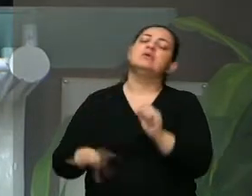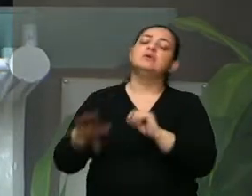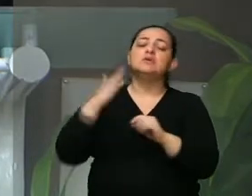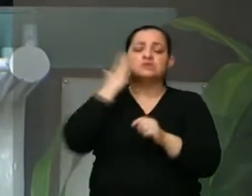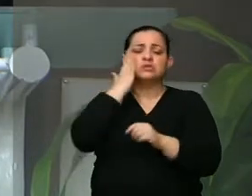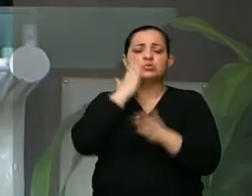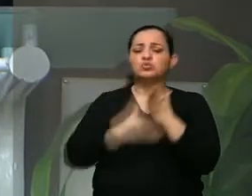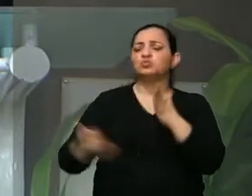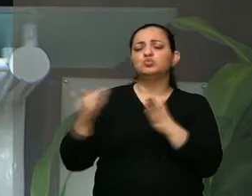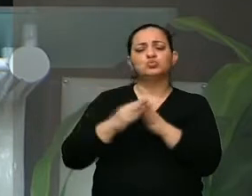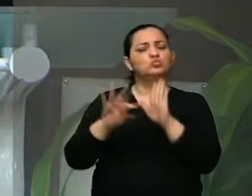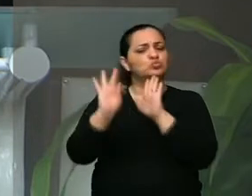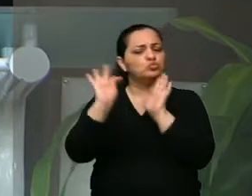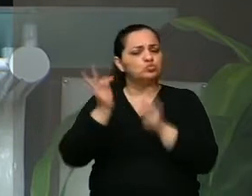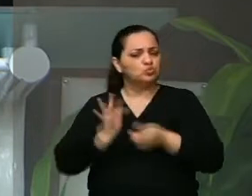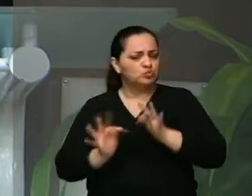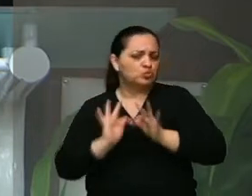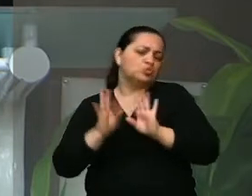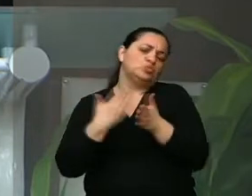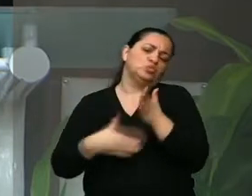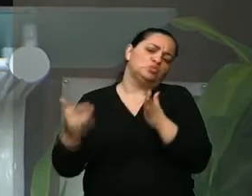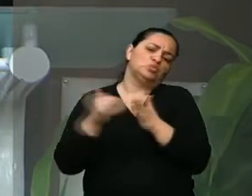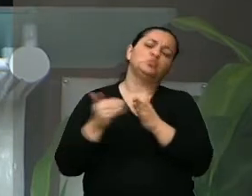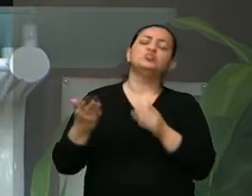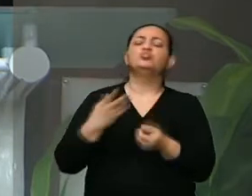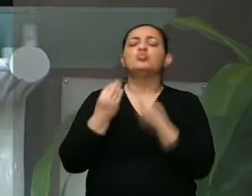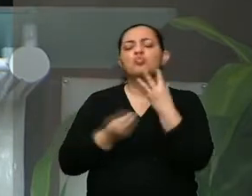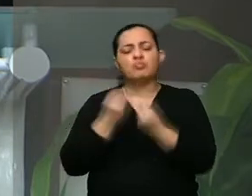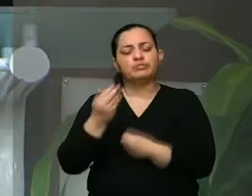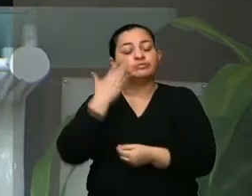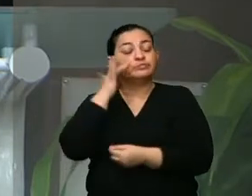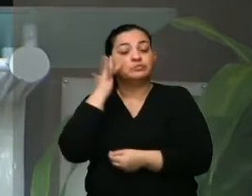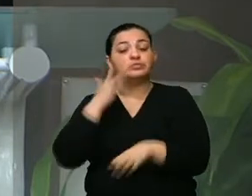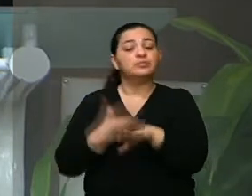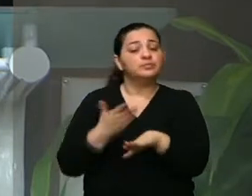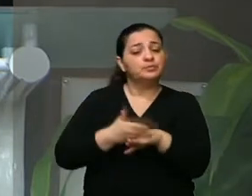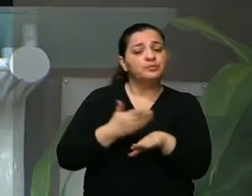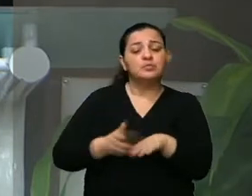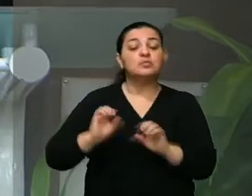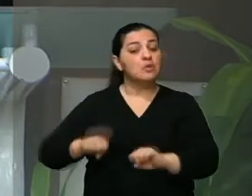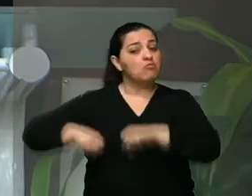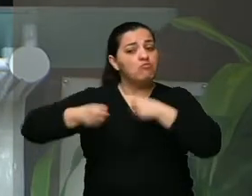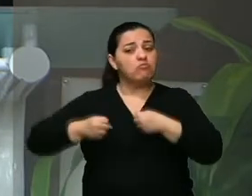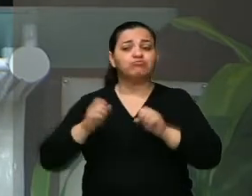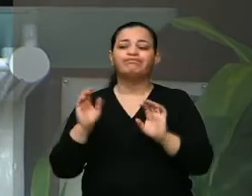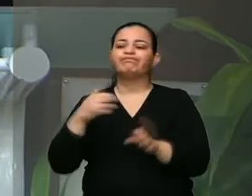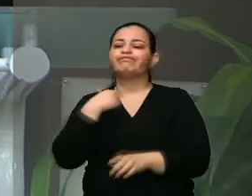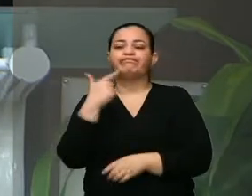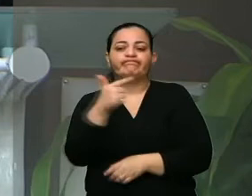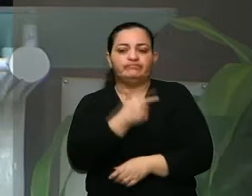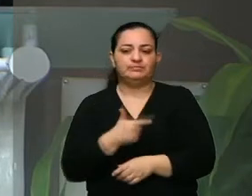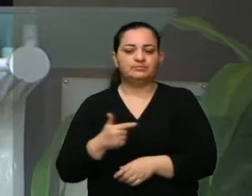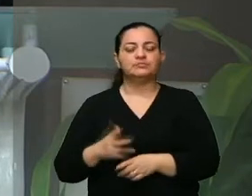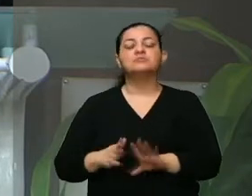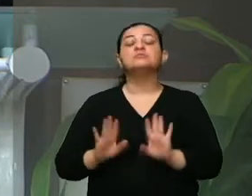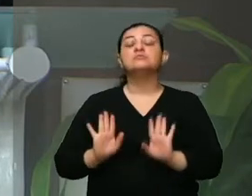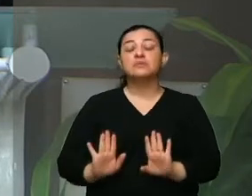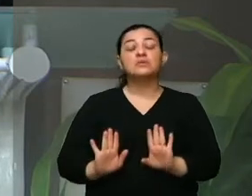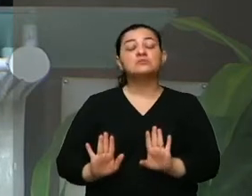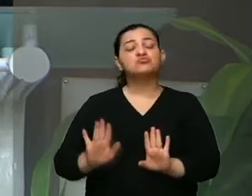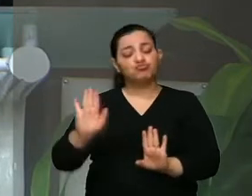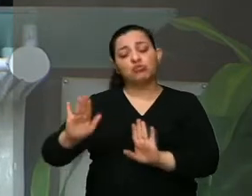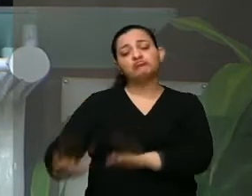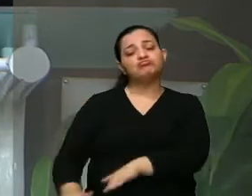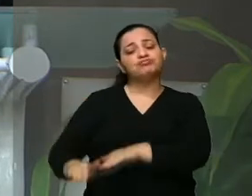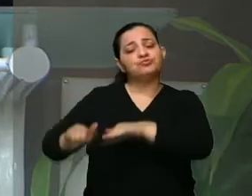a técnica como funcionava mas não tinha ainda prática e nem a força mas já tava